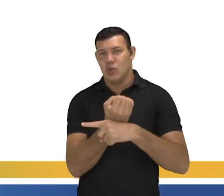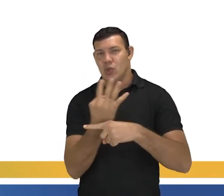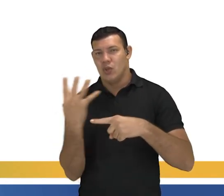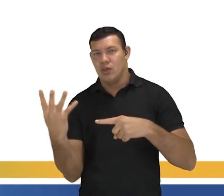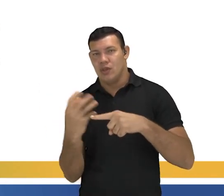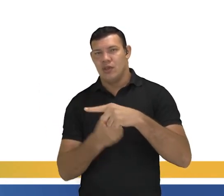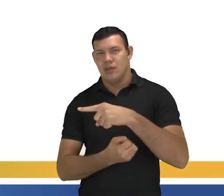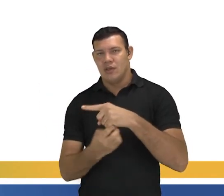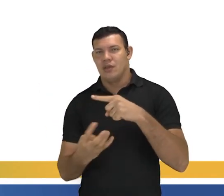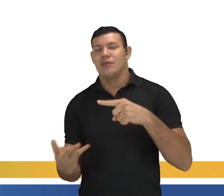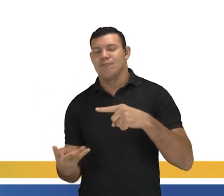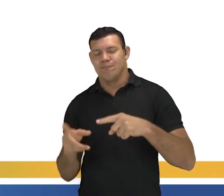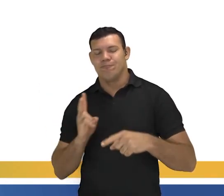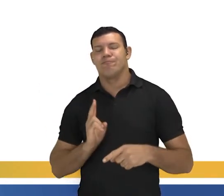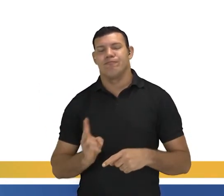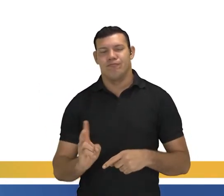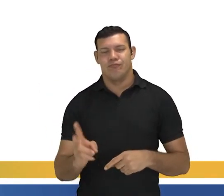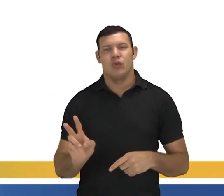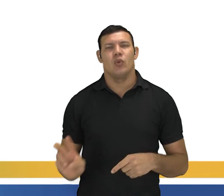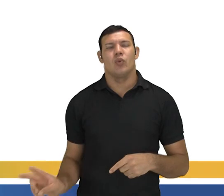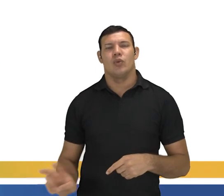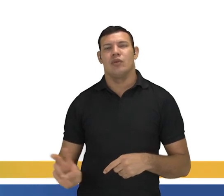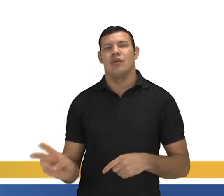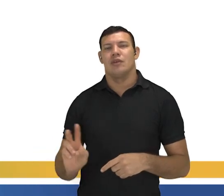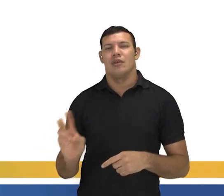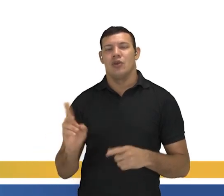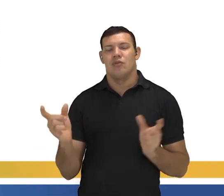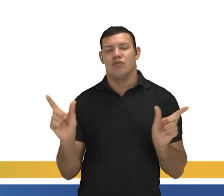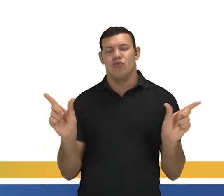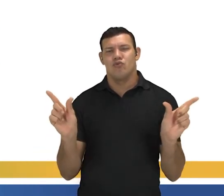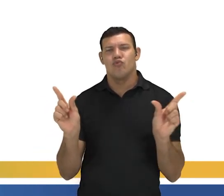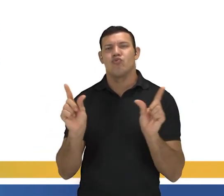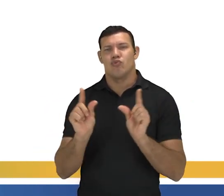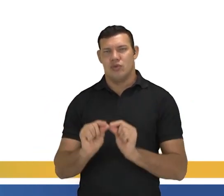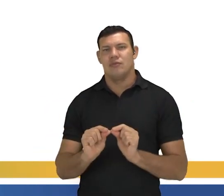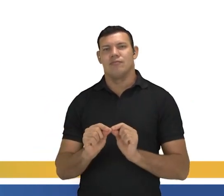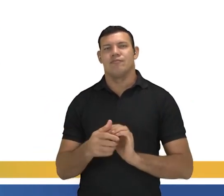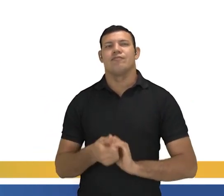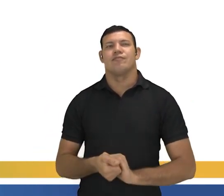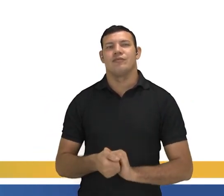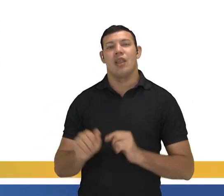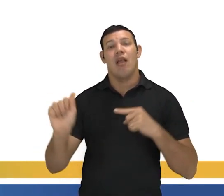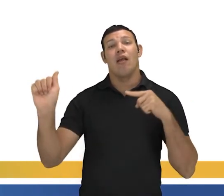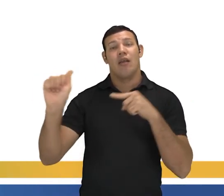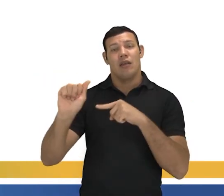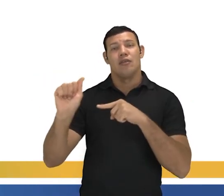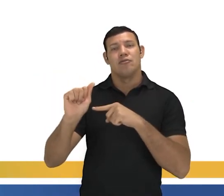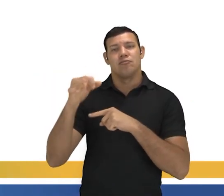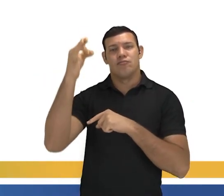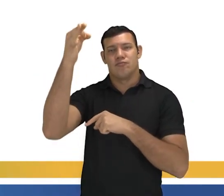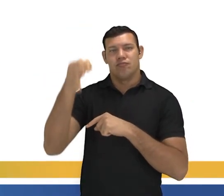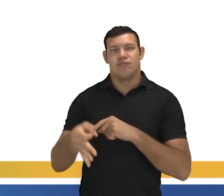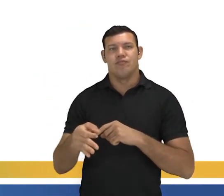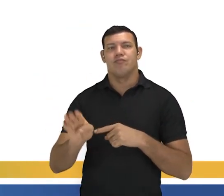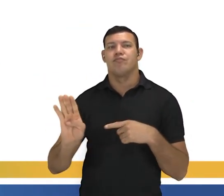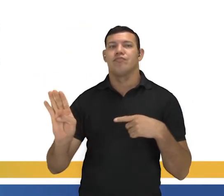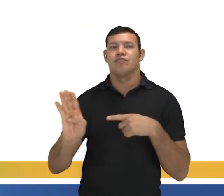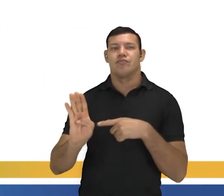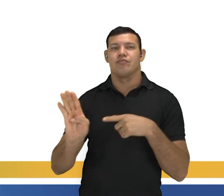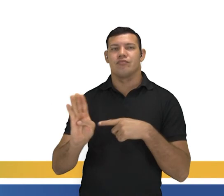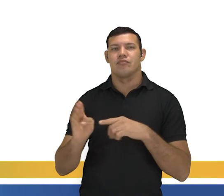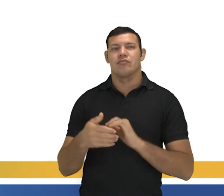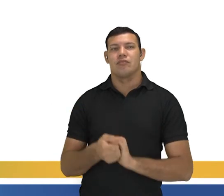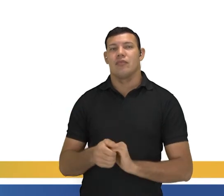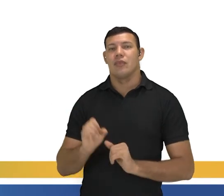fração, o valor sempre vai ser menor do valor de cada resistor. Então a letra A é verdadeira. B.